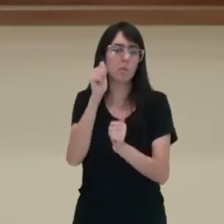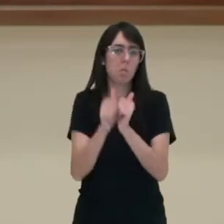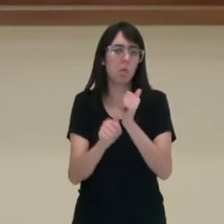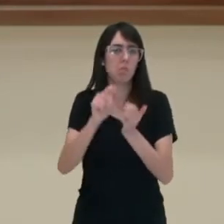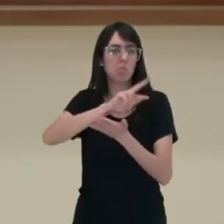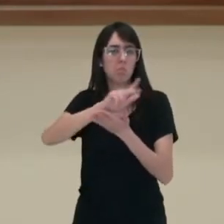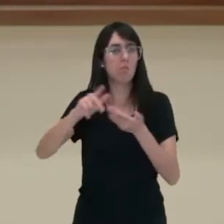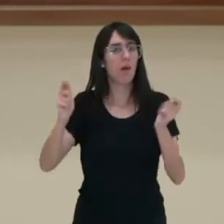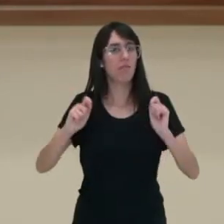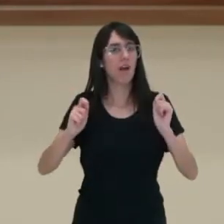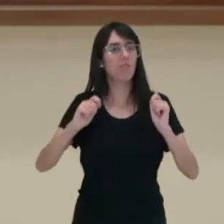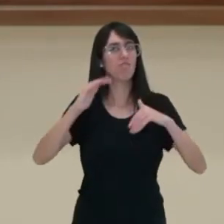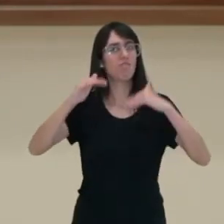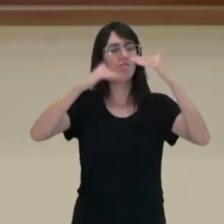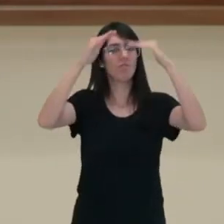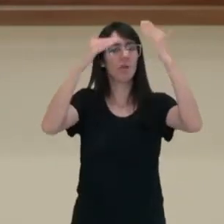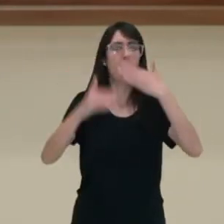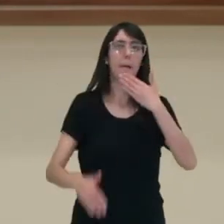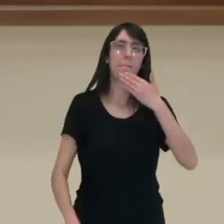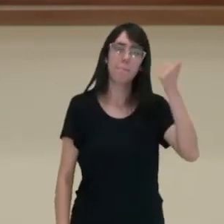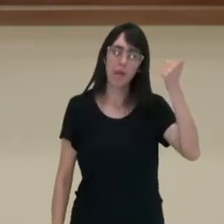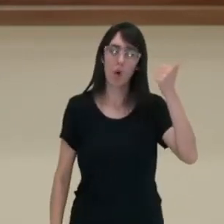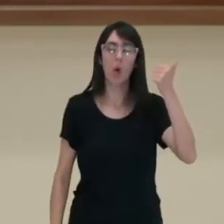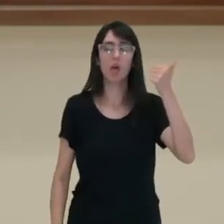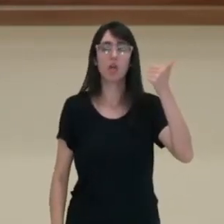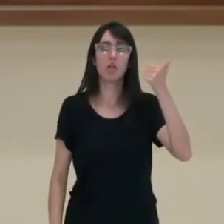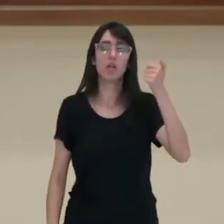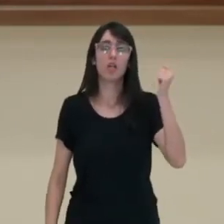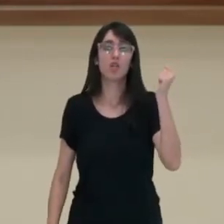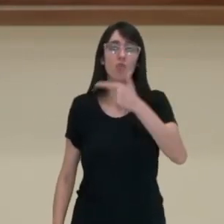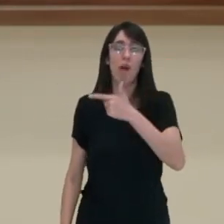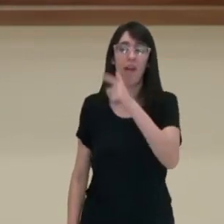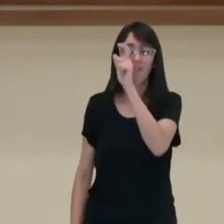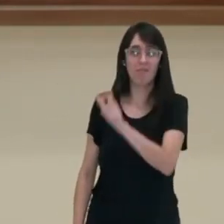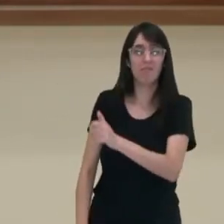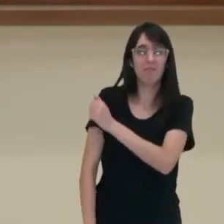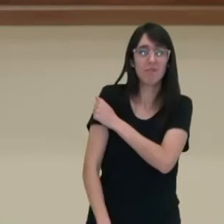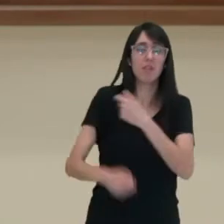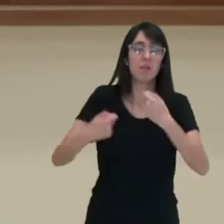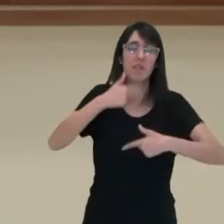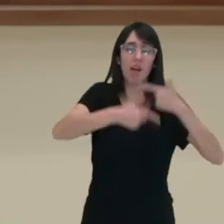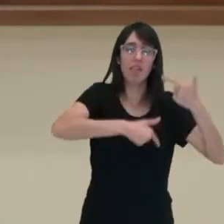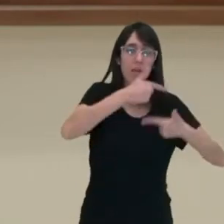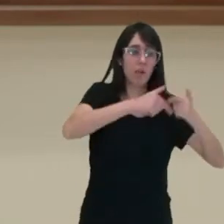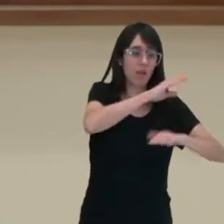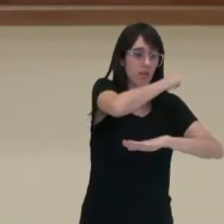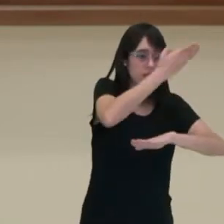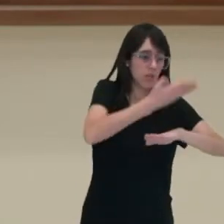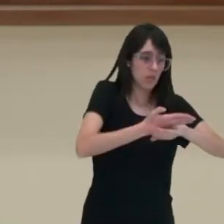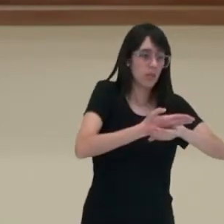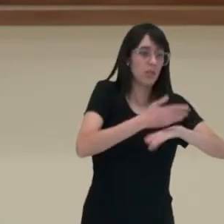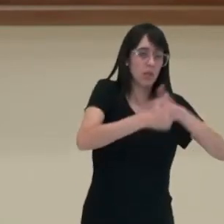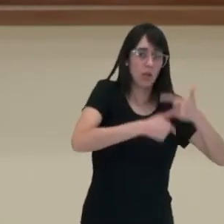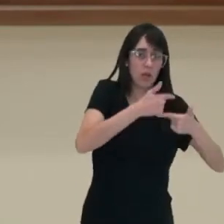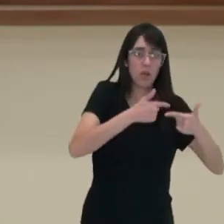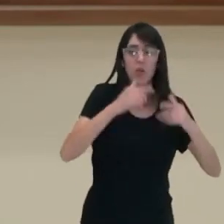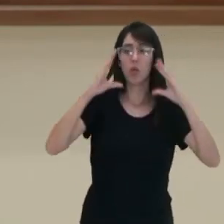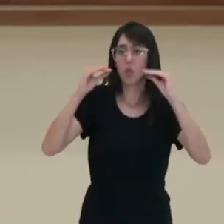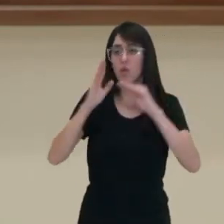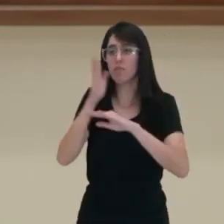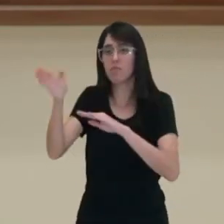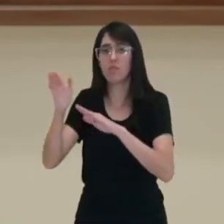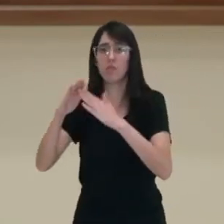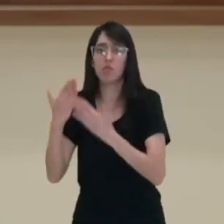desenvolver melhor do que aquele estudante que precisa trabalhar o dia todo e frequentar o ensino noturno, tá? Então, o